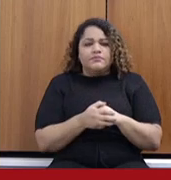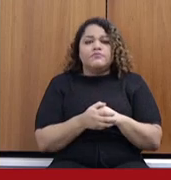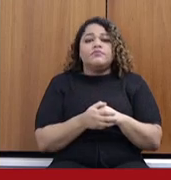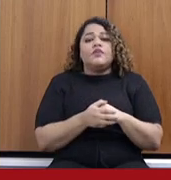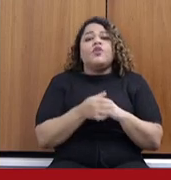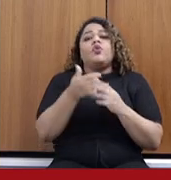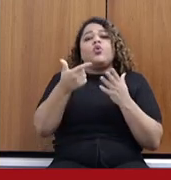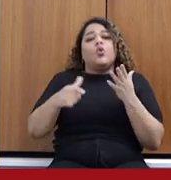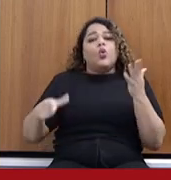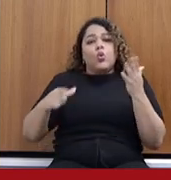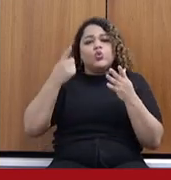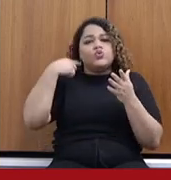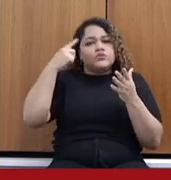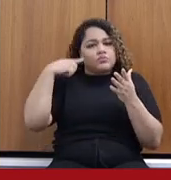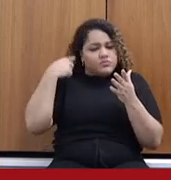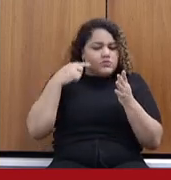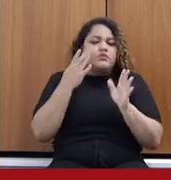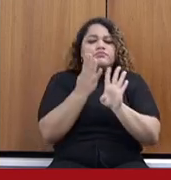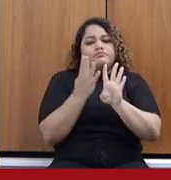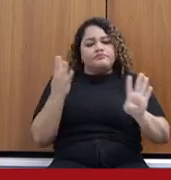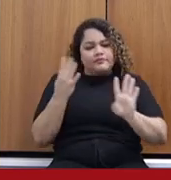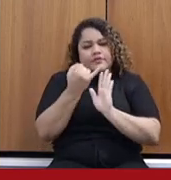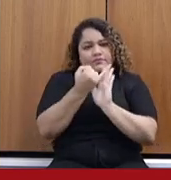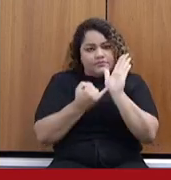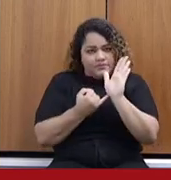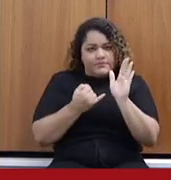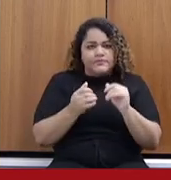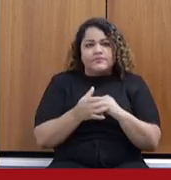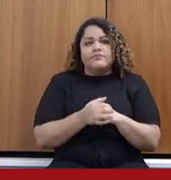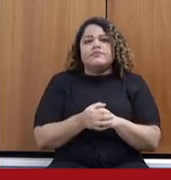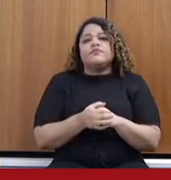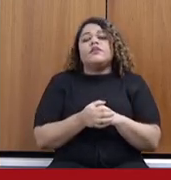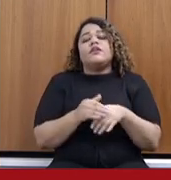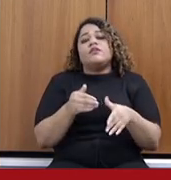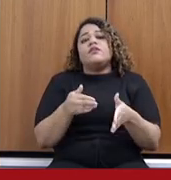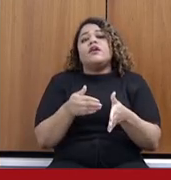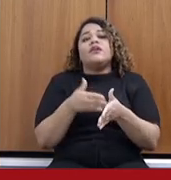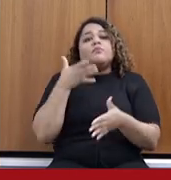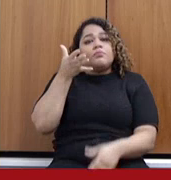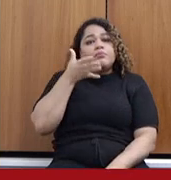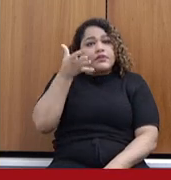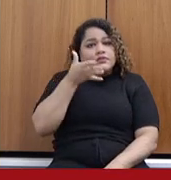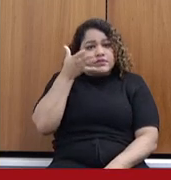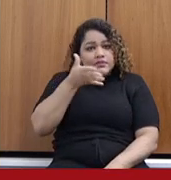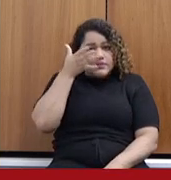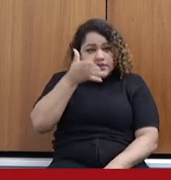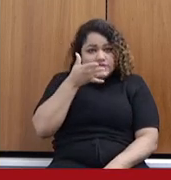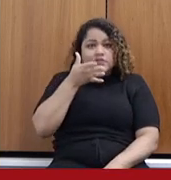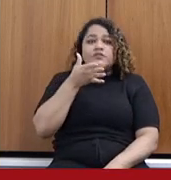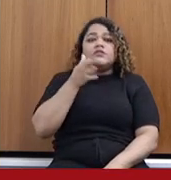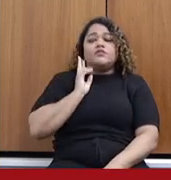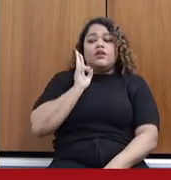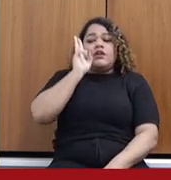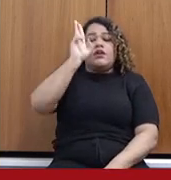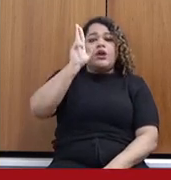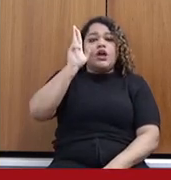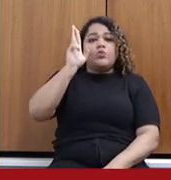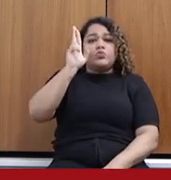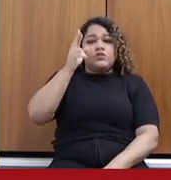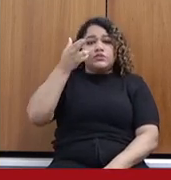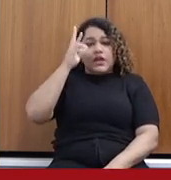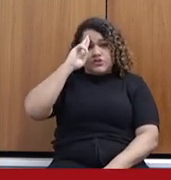demais parlamentares por ordem de inscrição. Encerrada a exposição inicial da autoridade estadual, a ordem